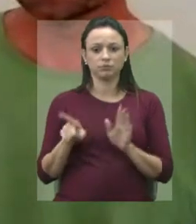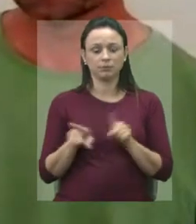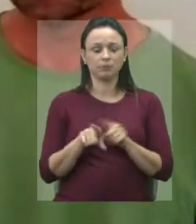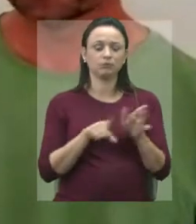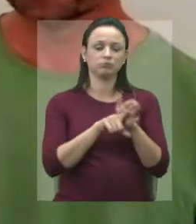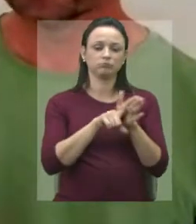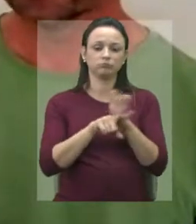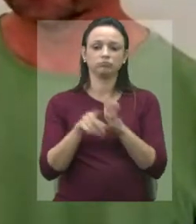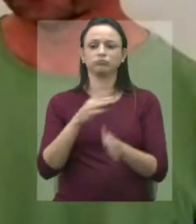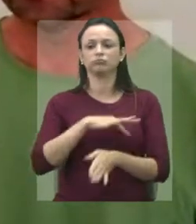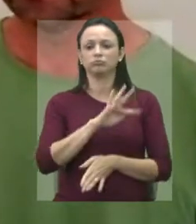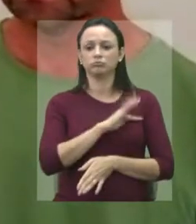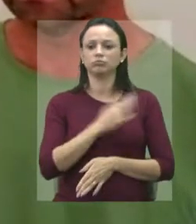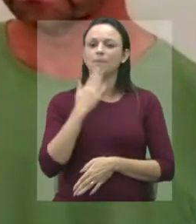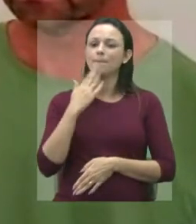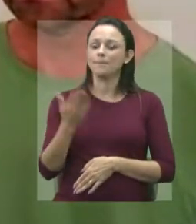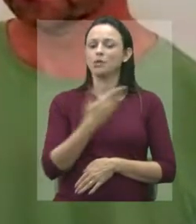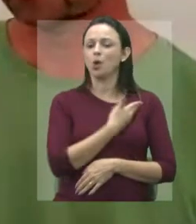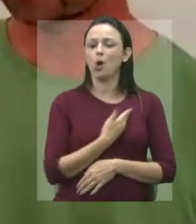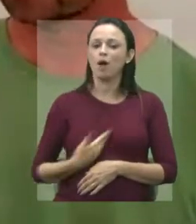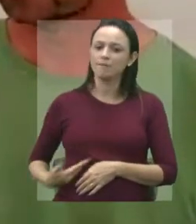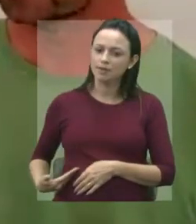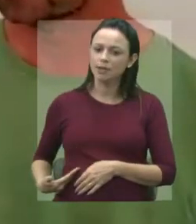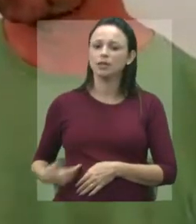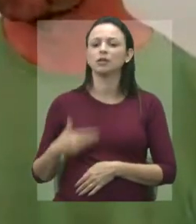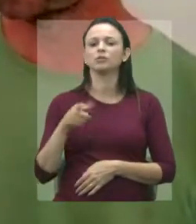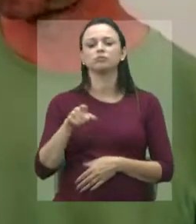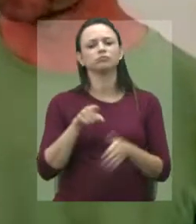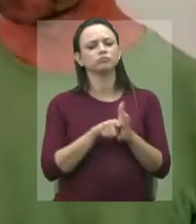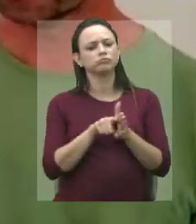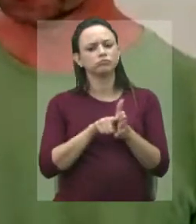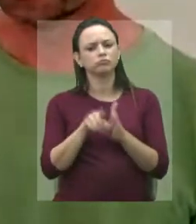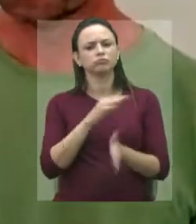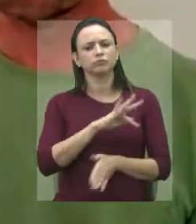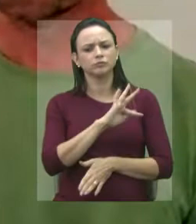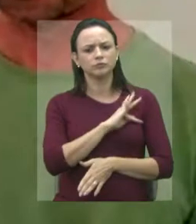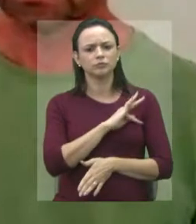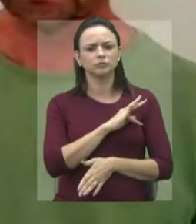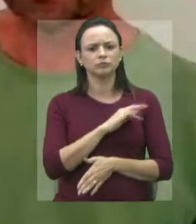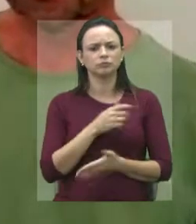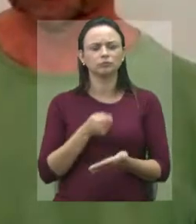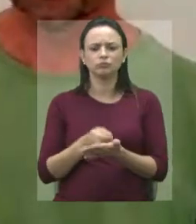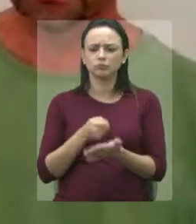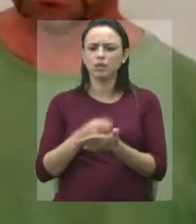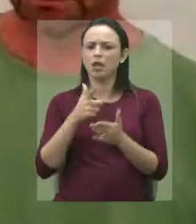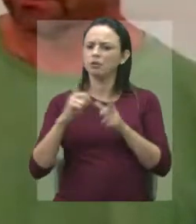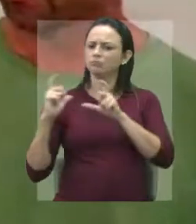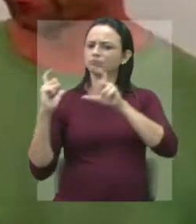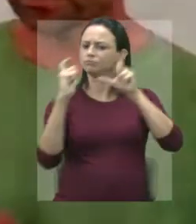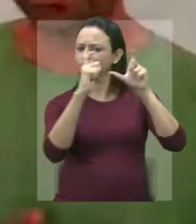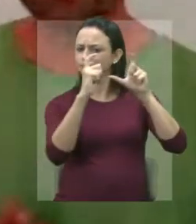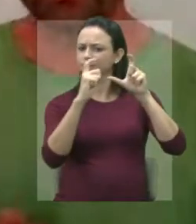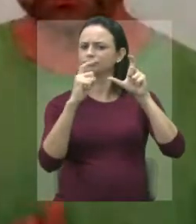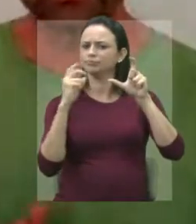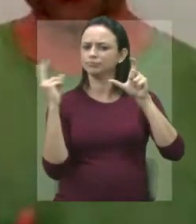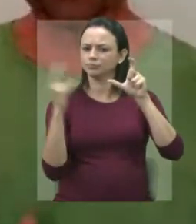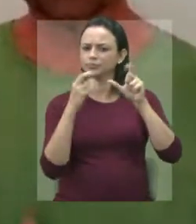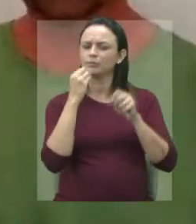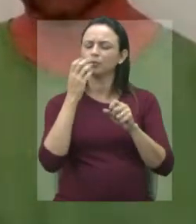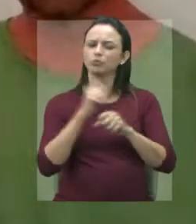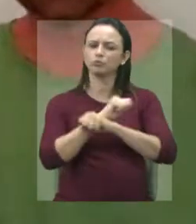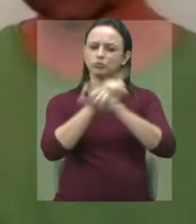fiscalizar, pedir para o governo que fiscalize e que obrigue por esse símbolo. Fala um pouco para a gente, Paulo. Bom dia a